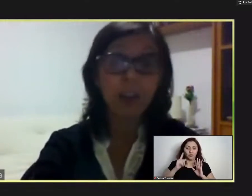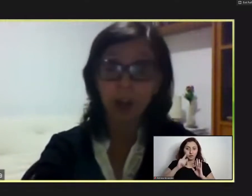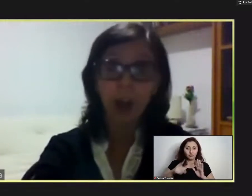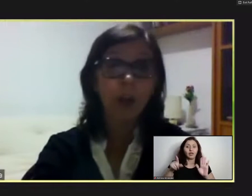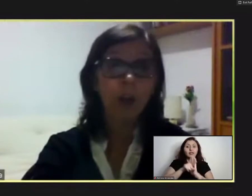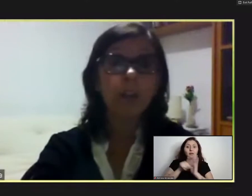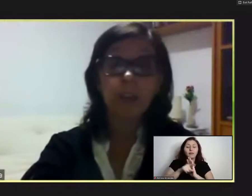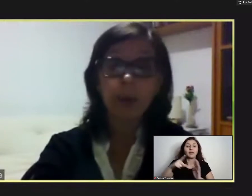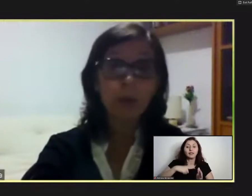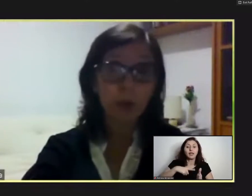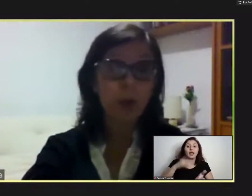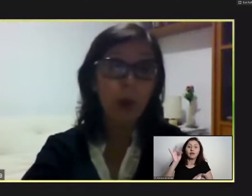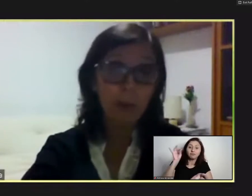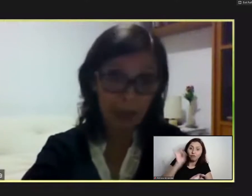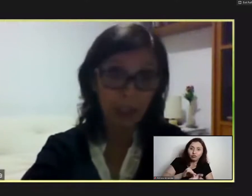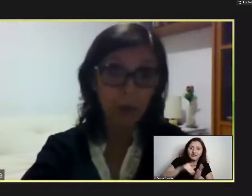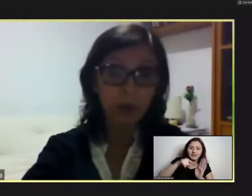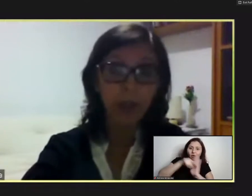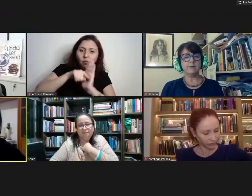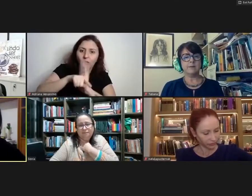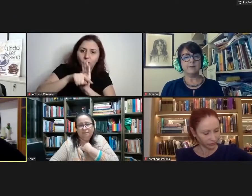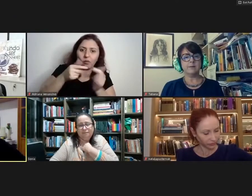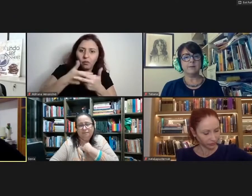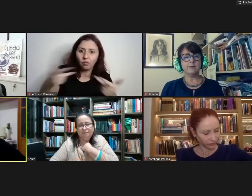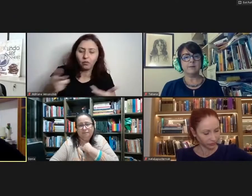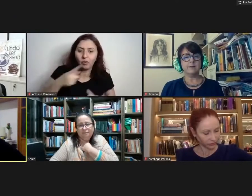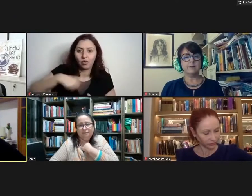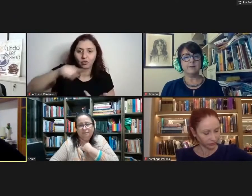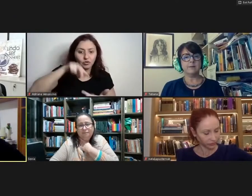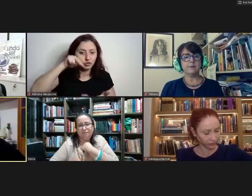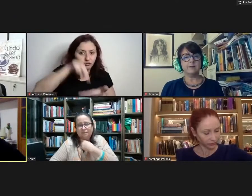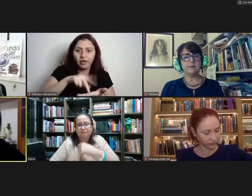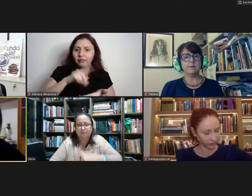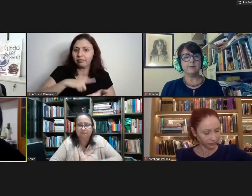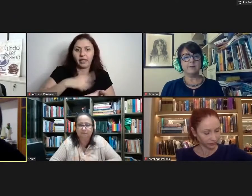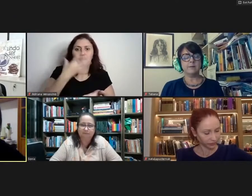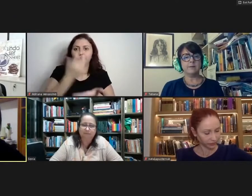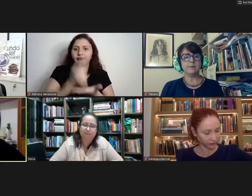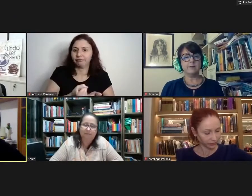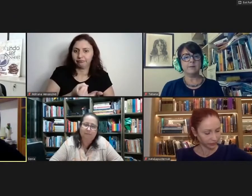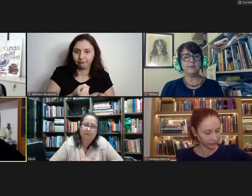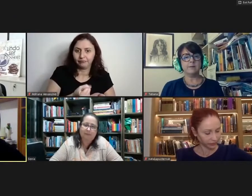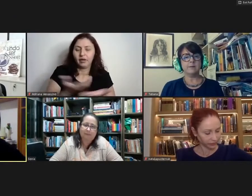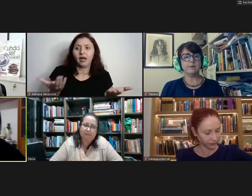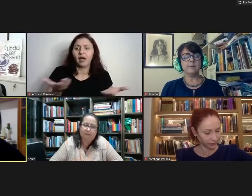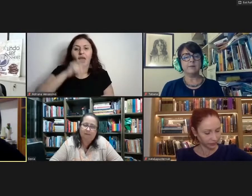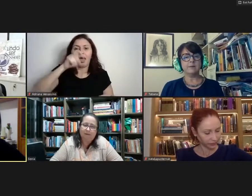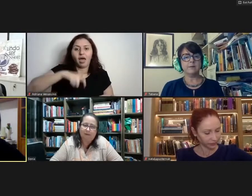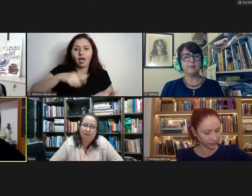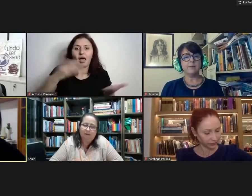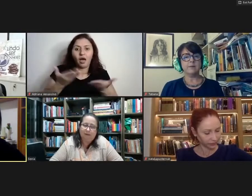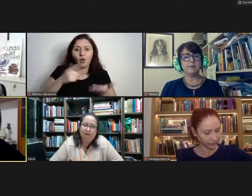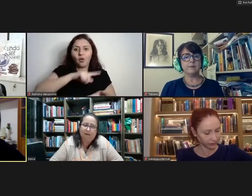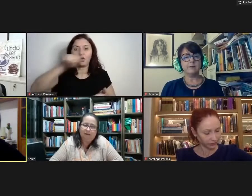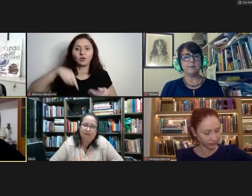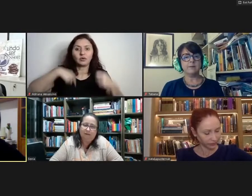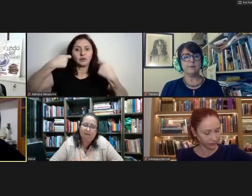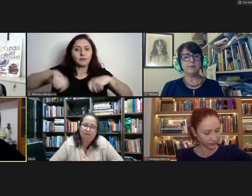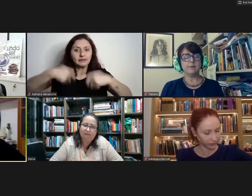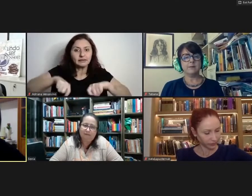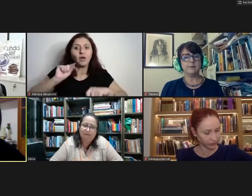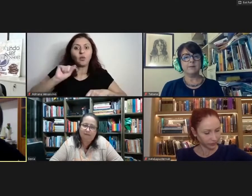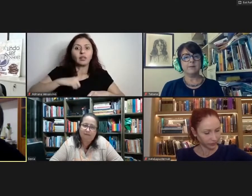oficiais, nós estamos com um apagão. Infelizmente, quando mais precisávamos que as estatísticas